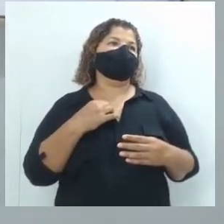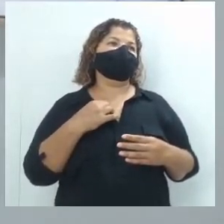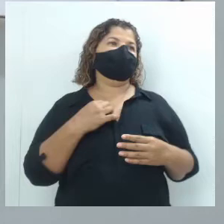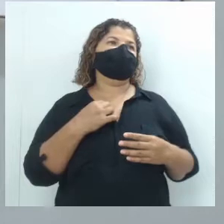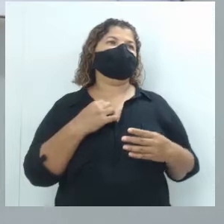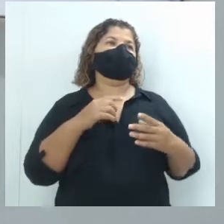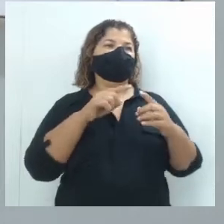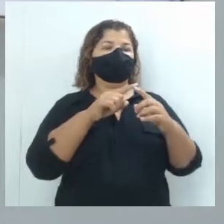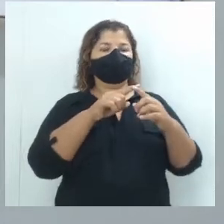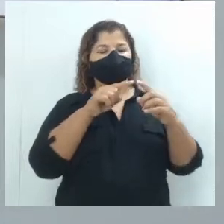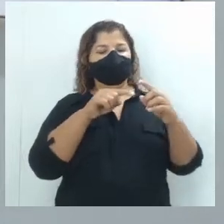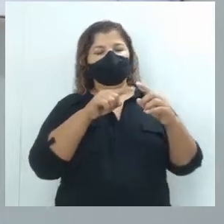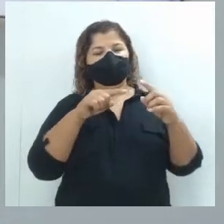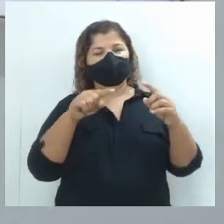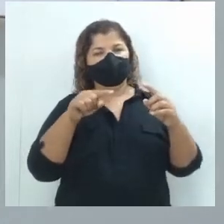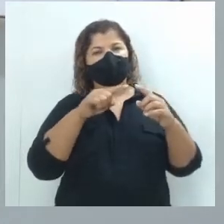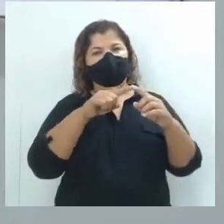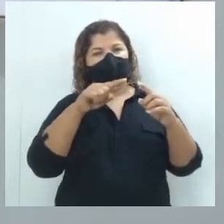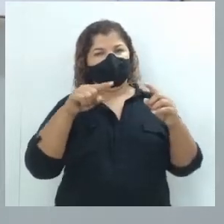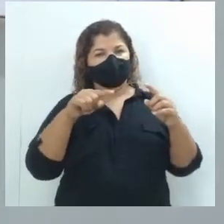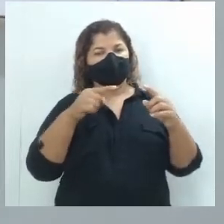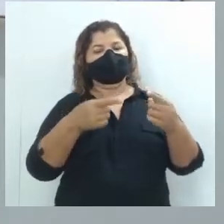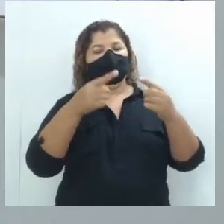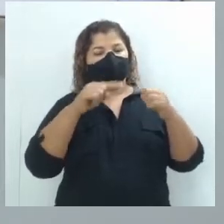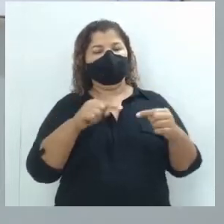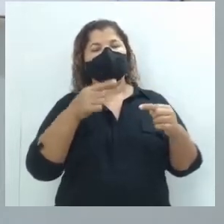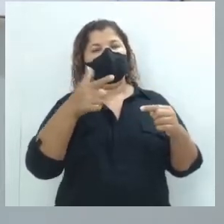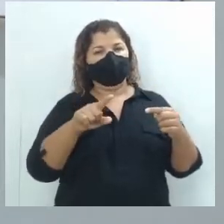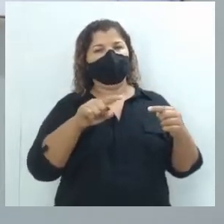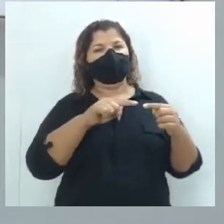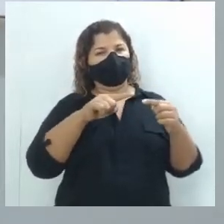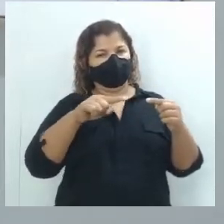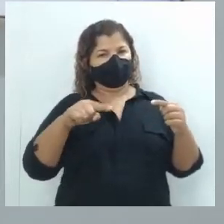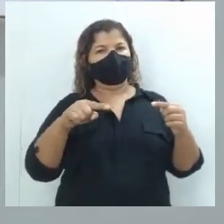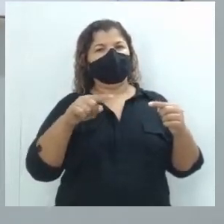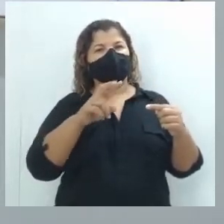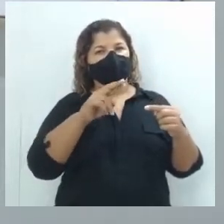outro RNA. O problema,